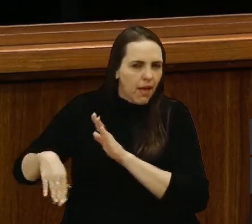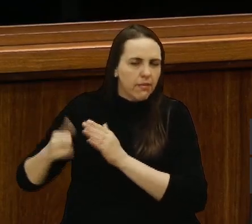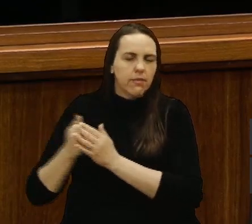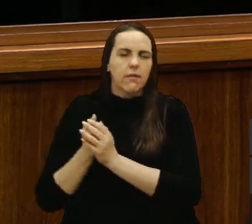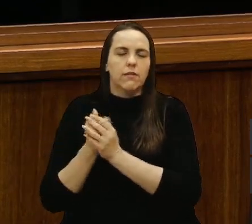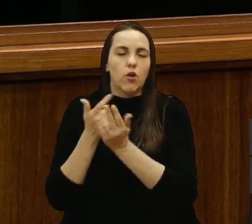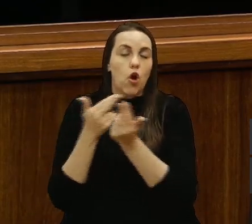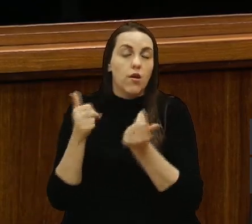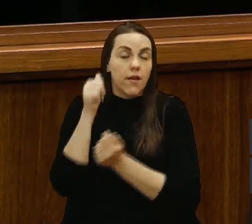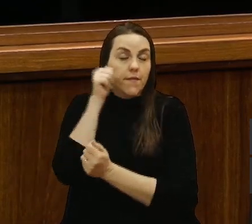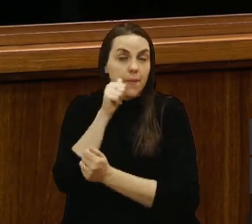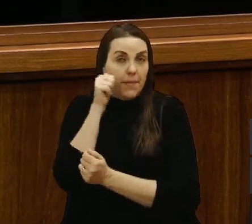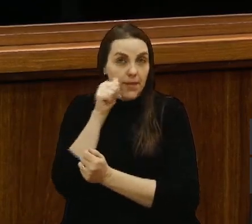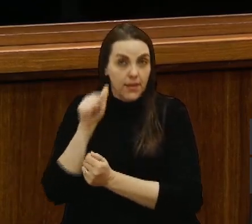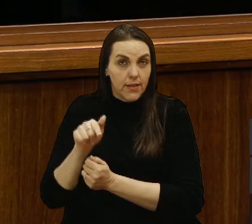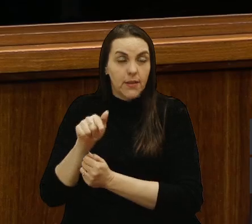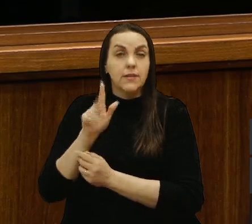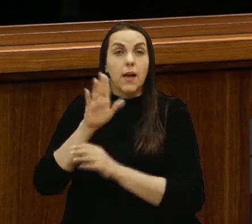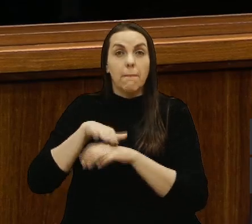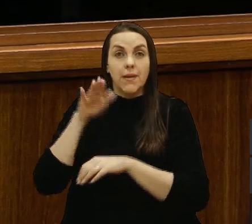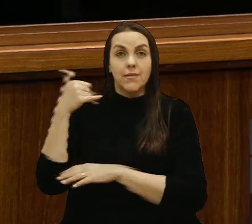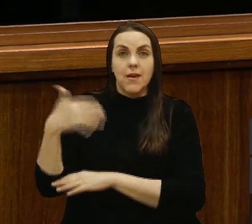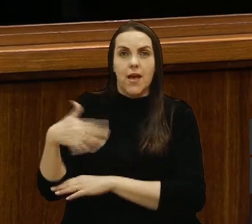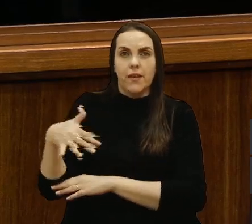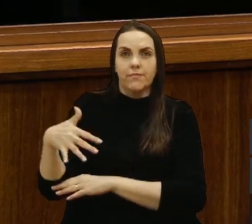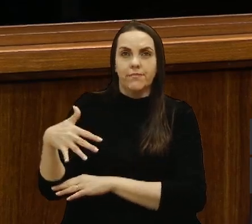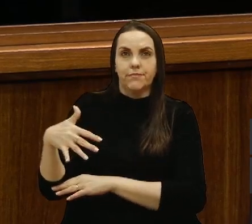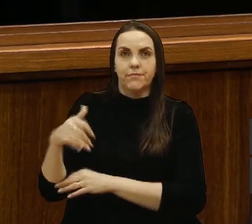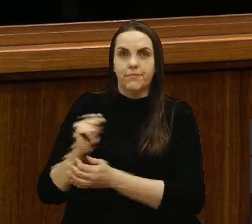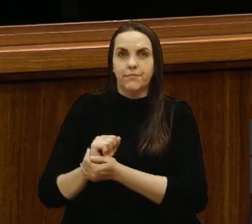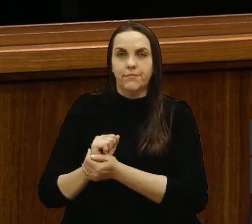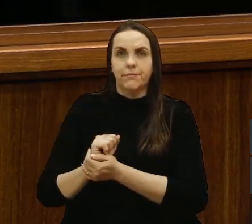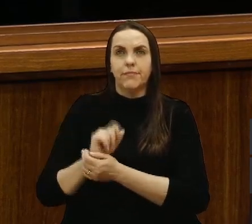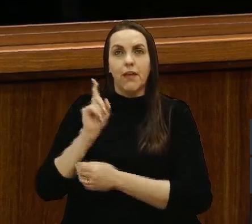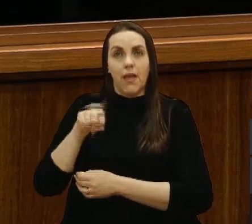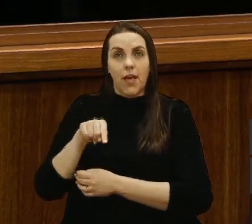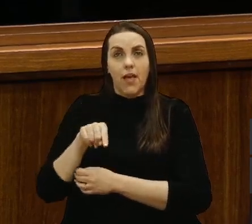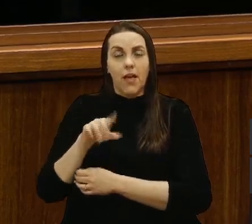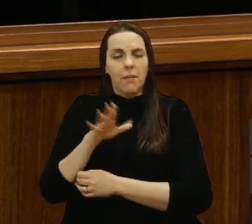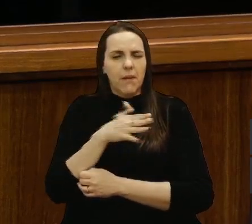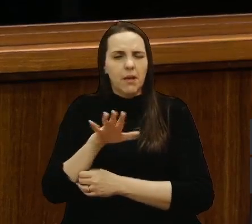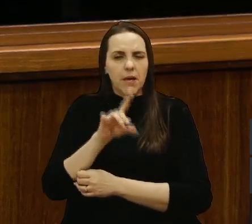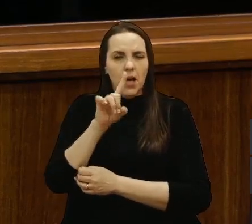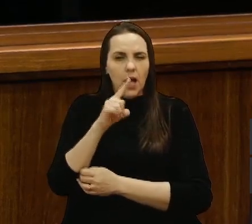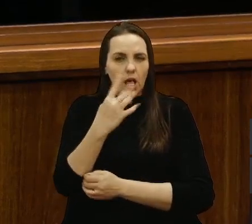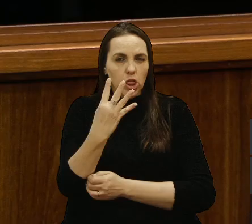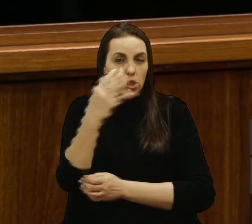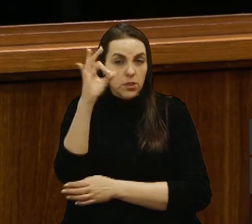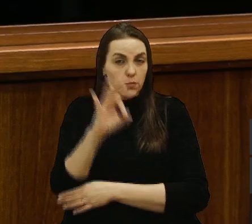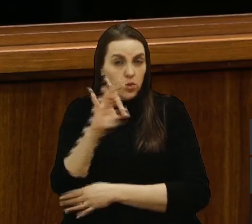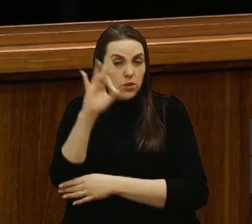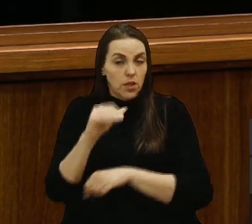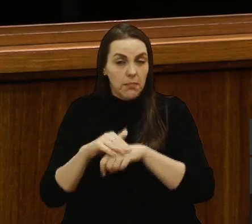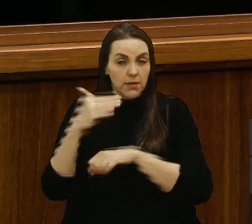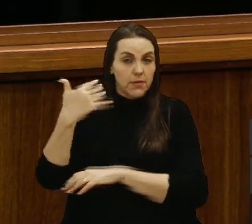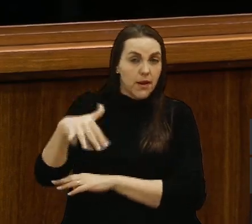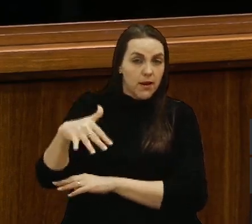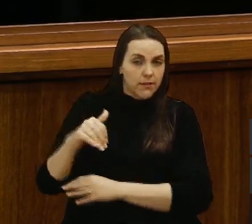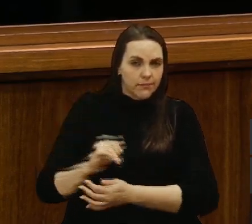peças femininas, elas são mais caras. Elas são cerca de 14% mais